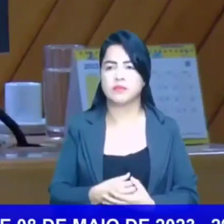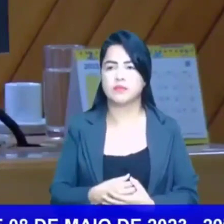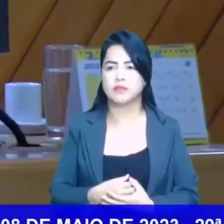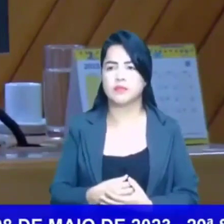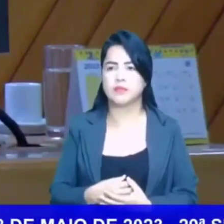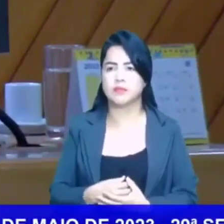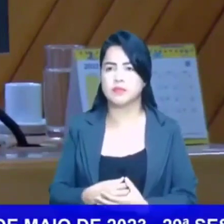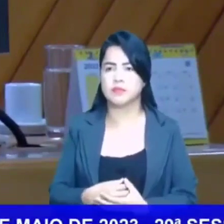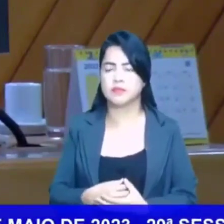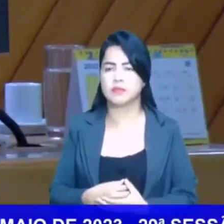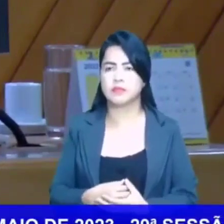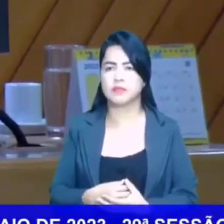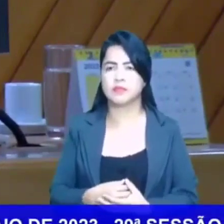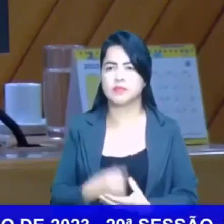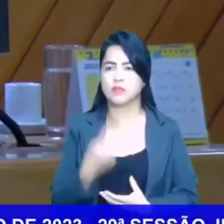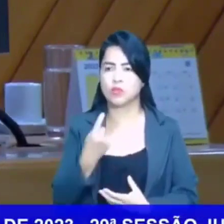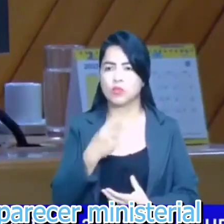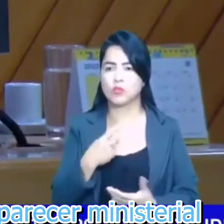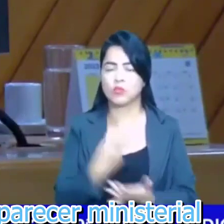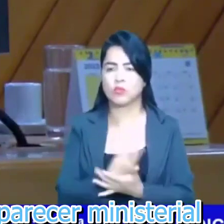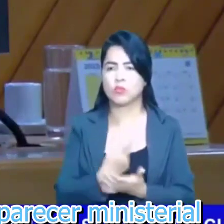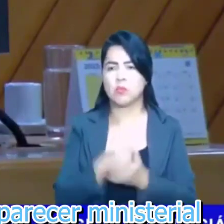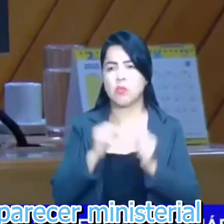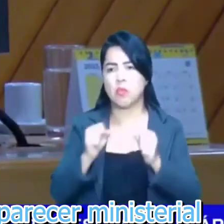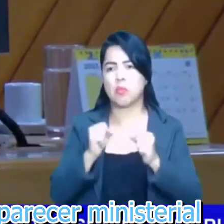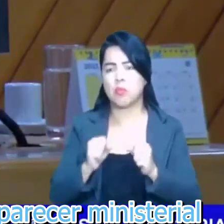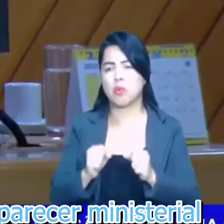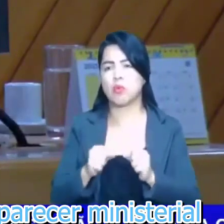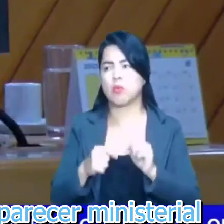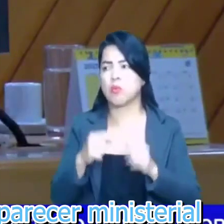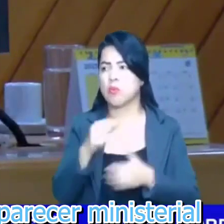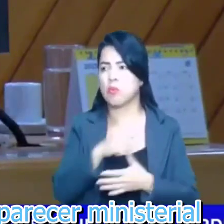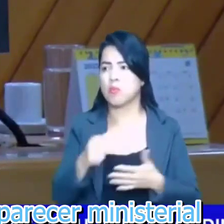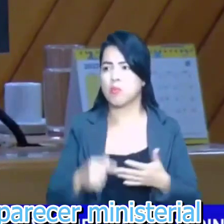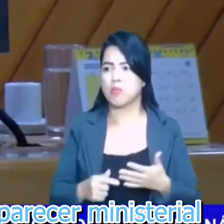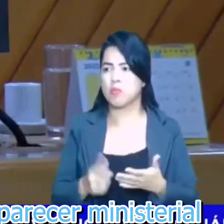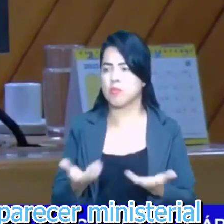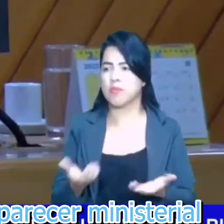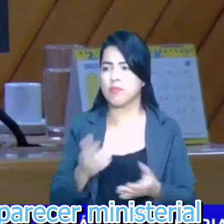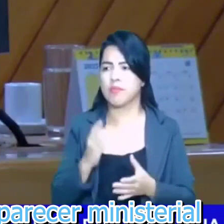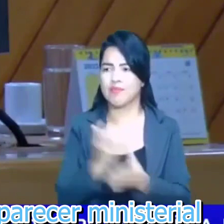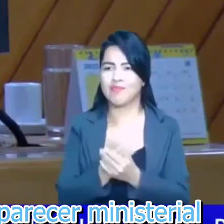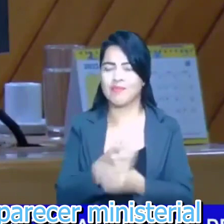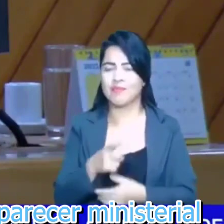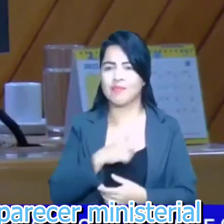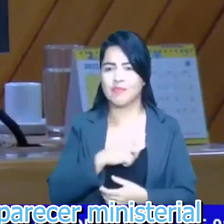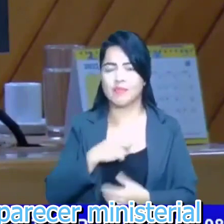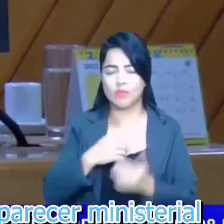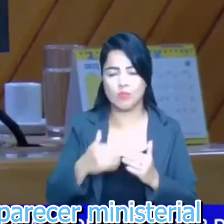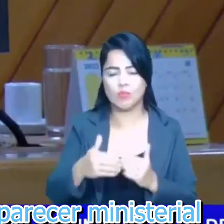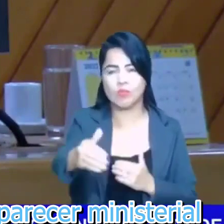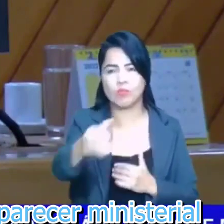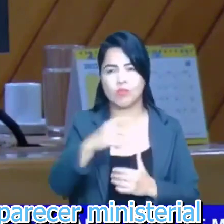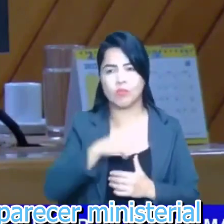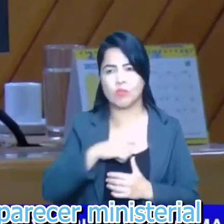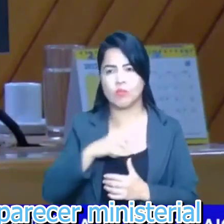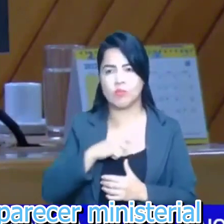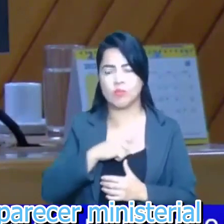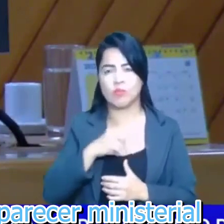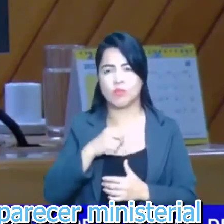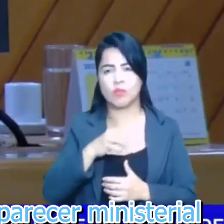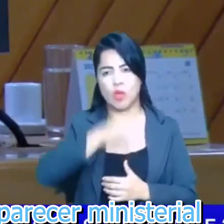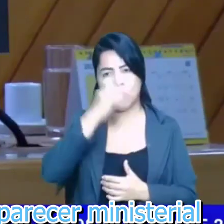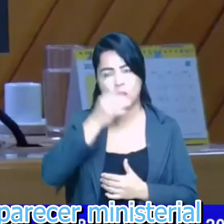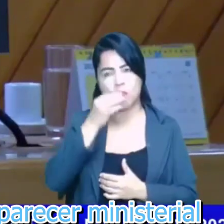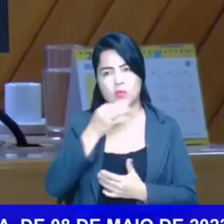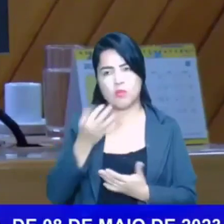como um fator que possa respaldar essa AGE. Então, na esteira desse parecer